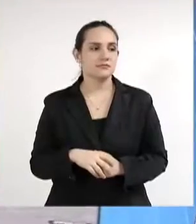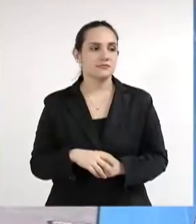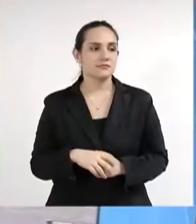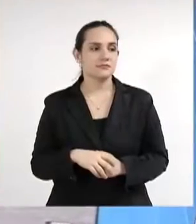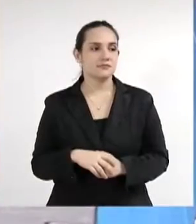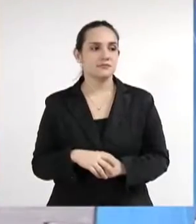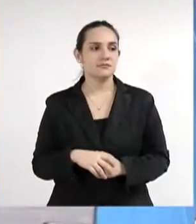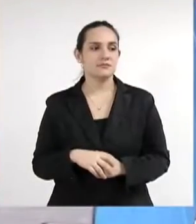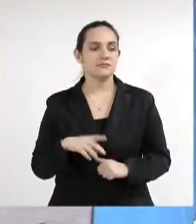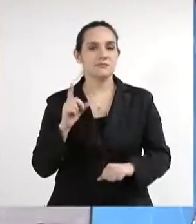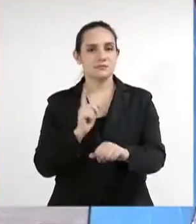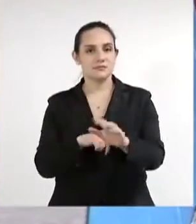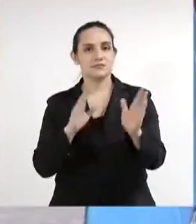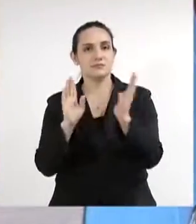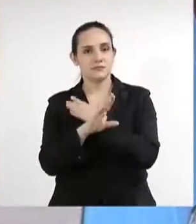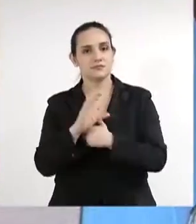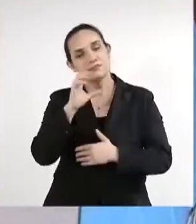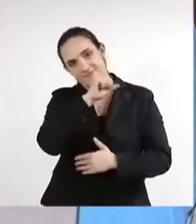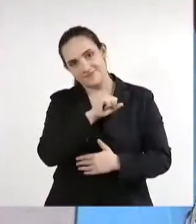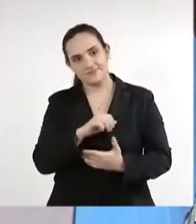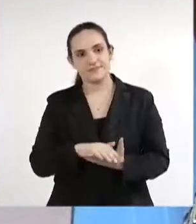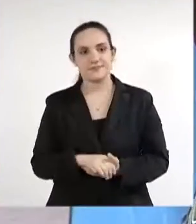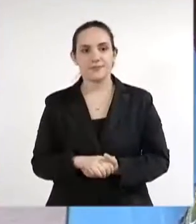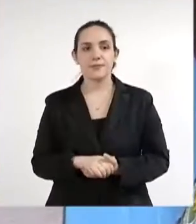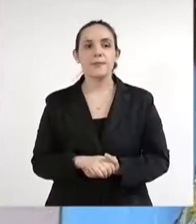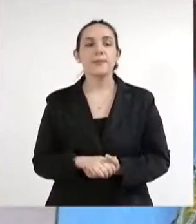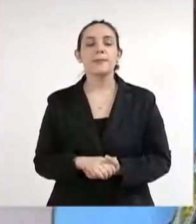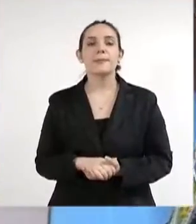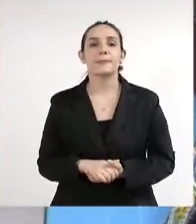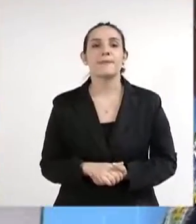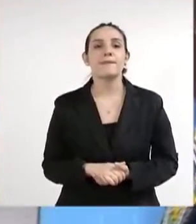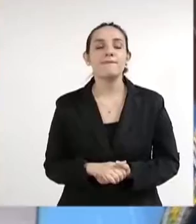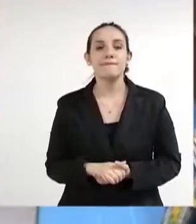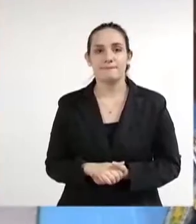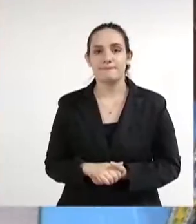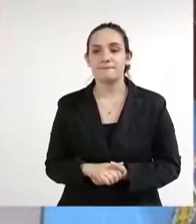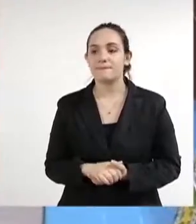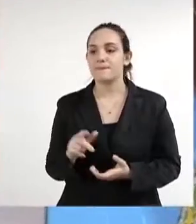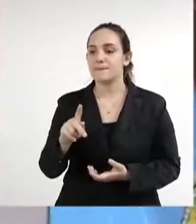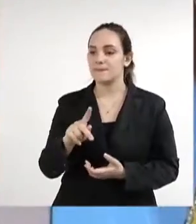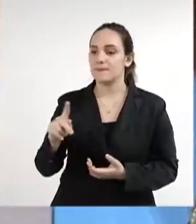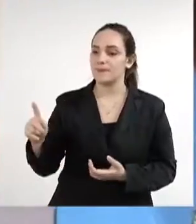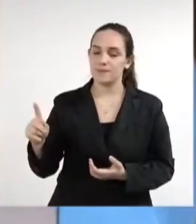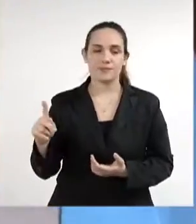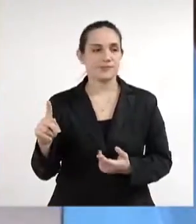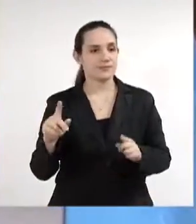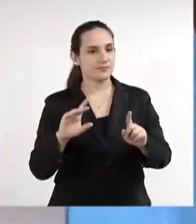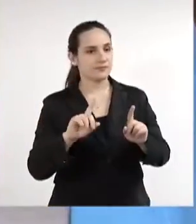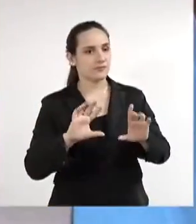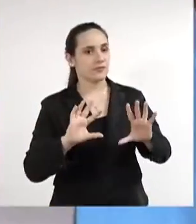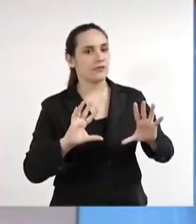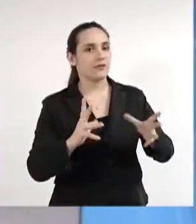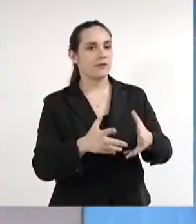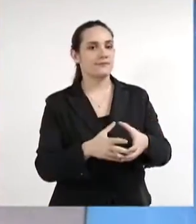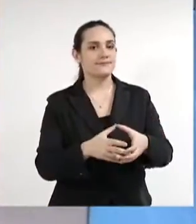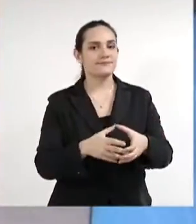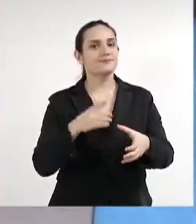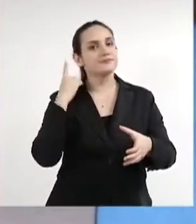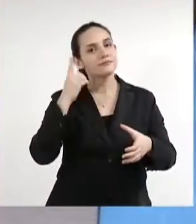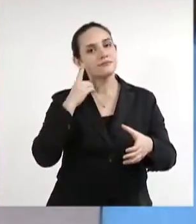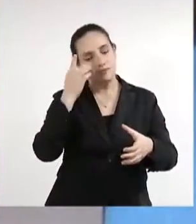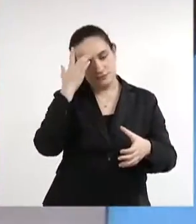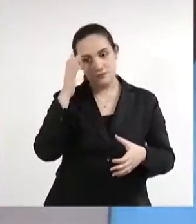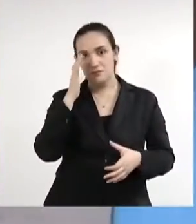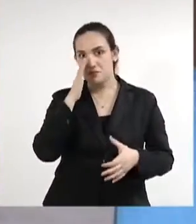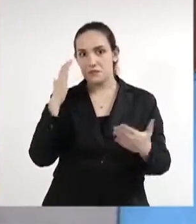a inversão. Senhor presidente, senhores parlamentares, público que nos assiste, público aqui